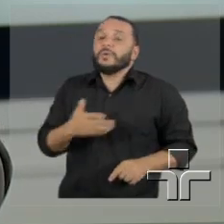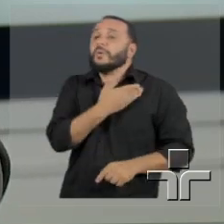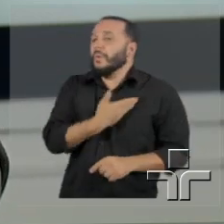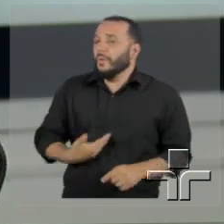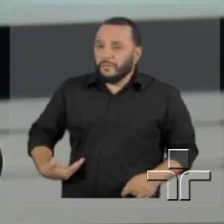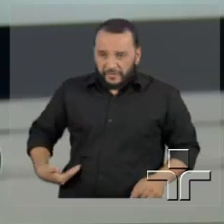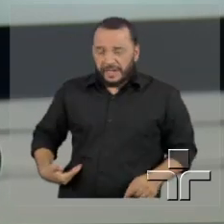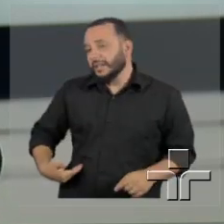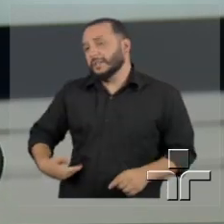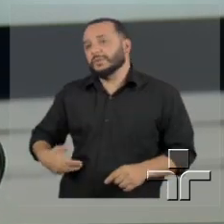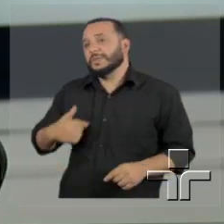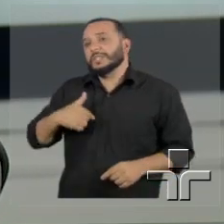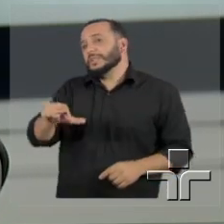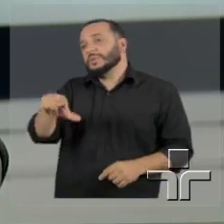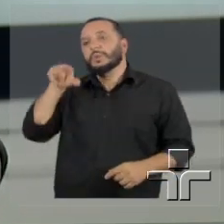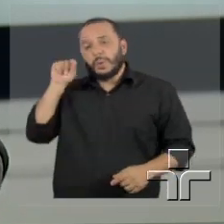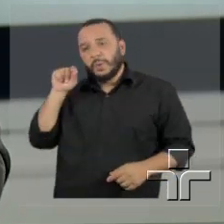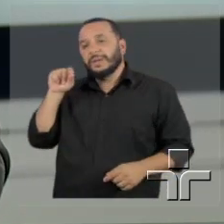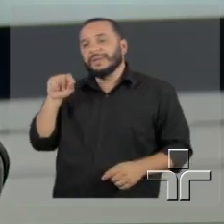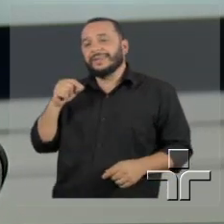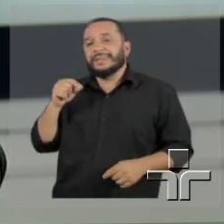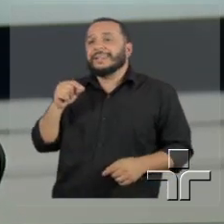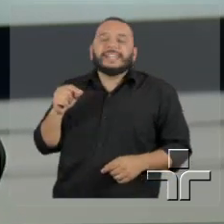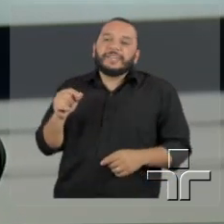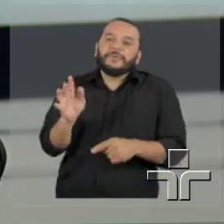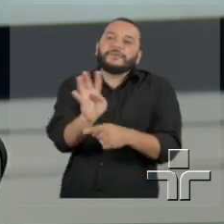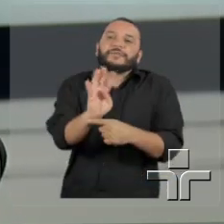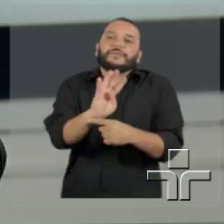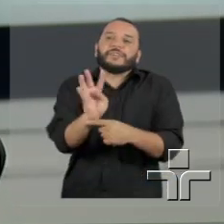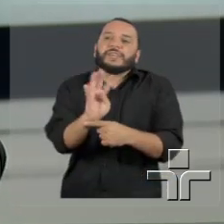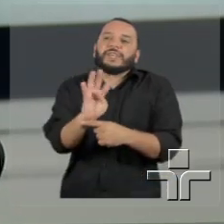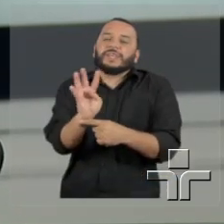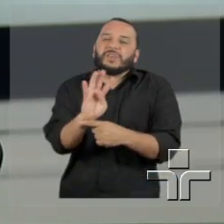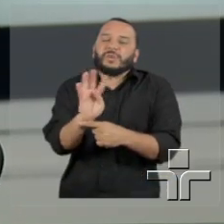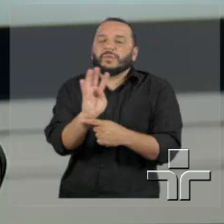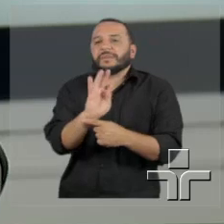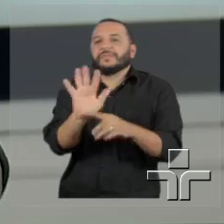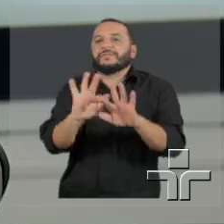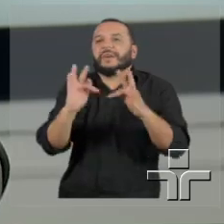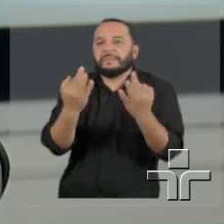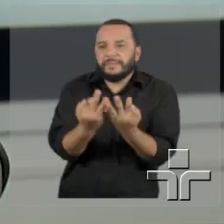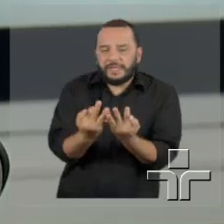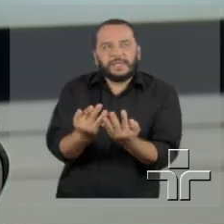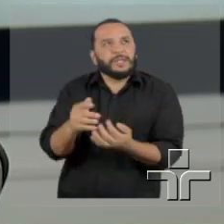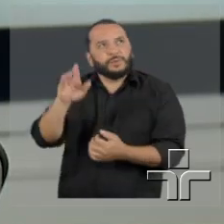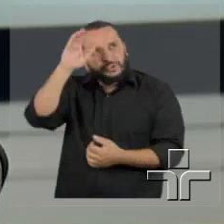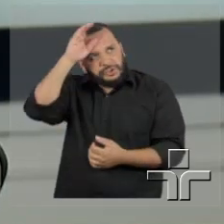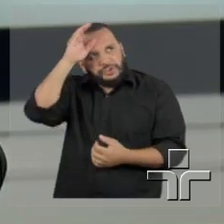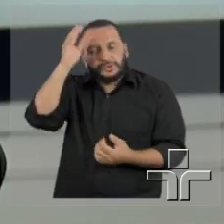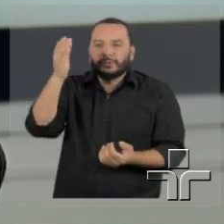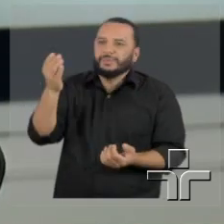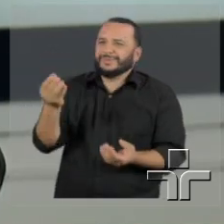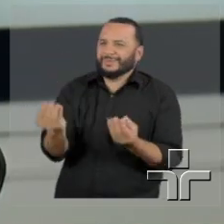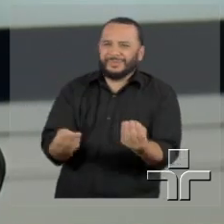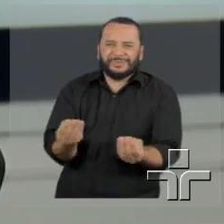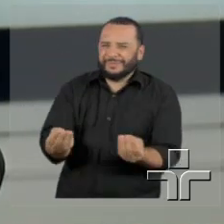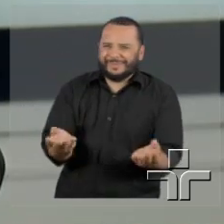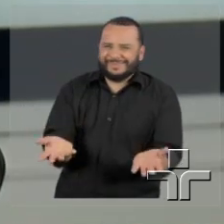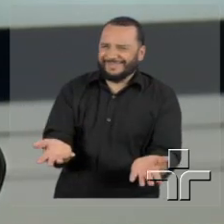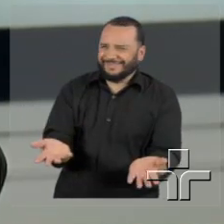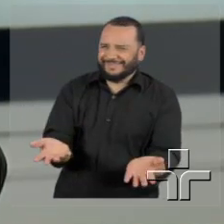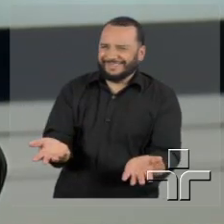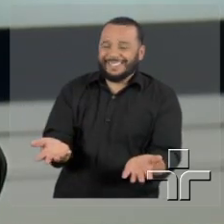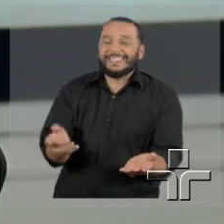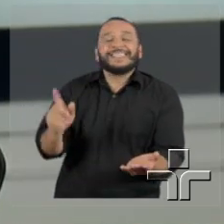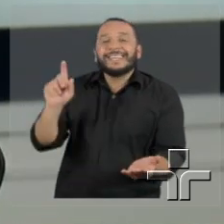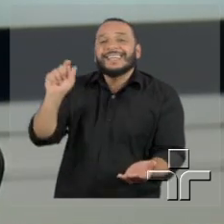possa optar por escolher que filme que a família, o tio, a tia, alguém vai assistir. Quem decide